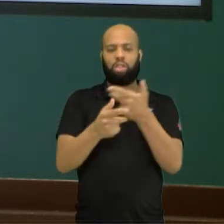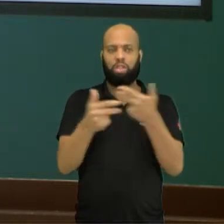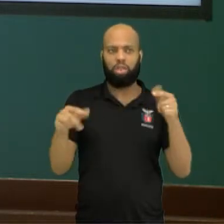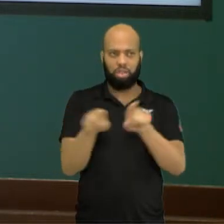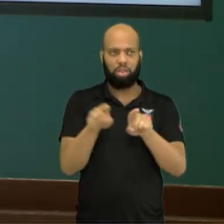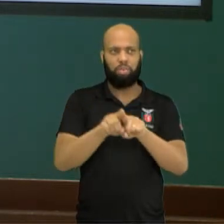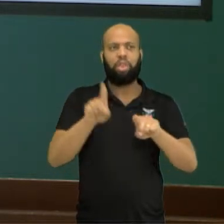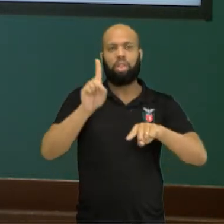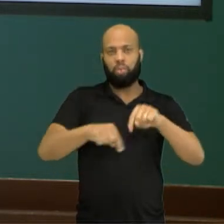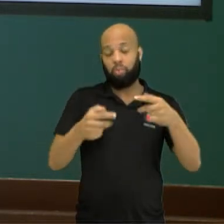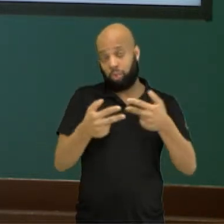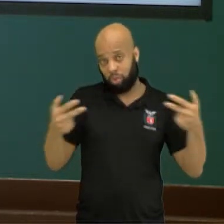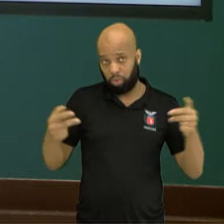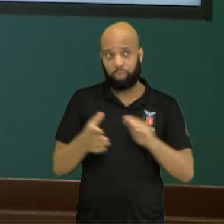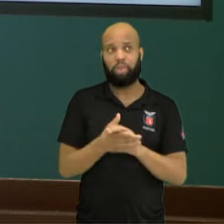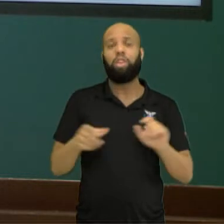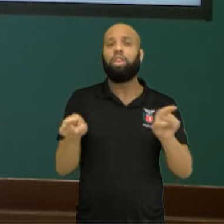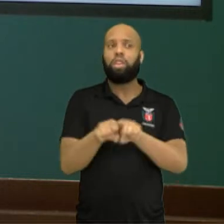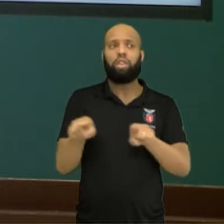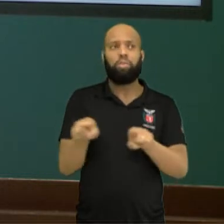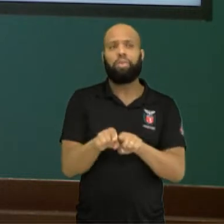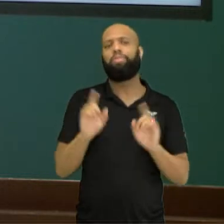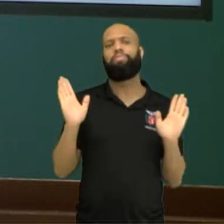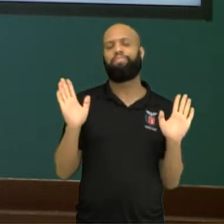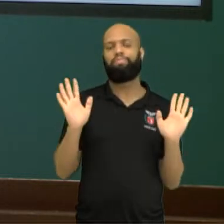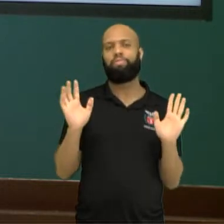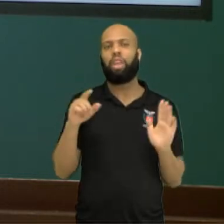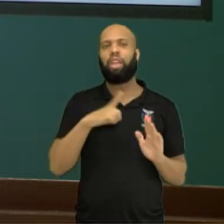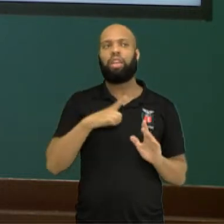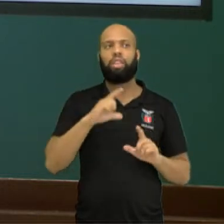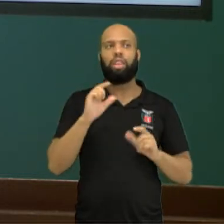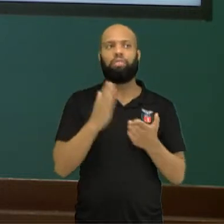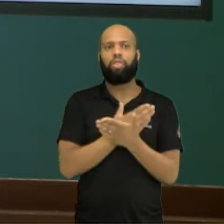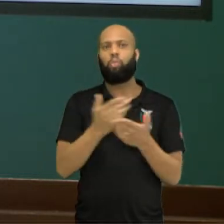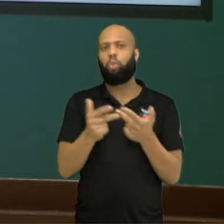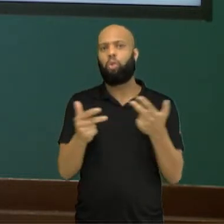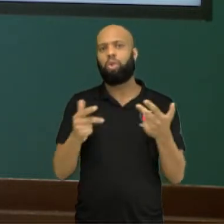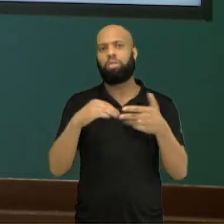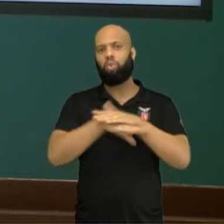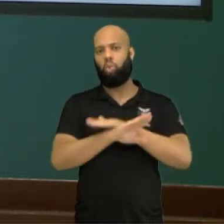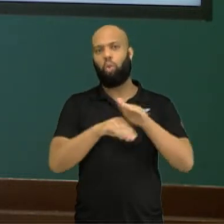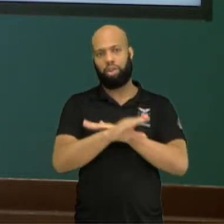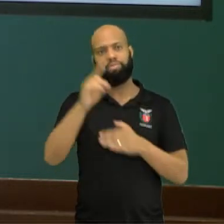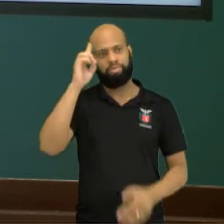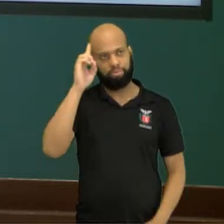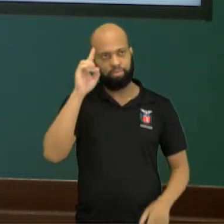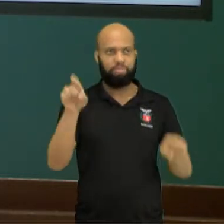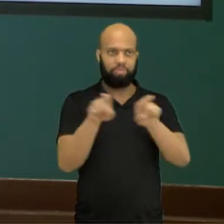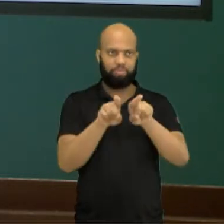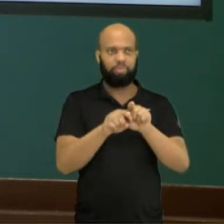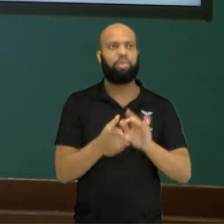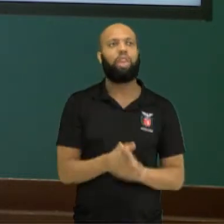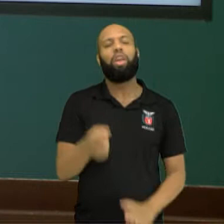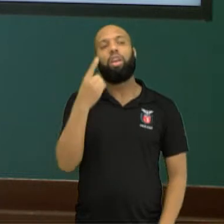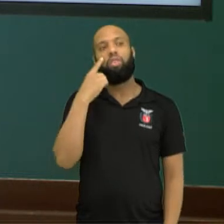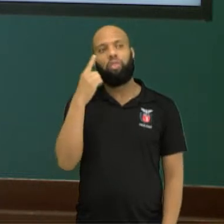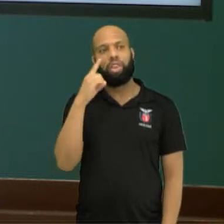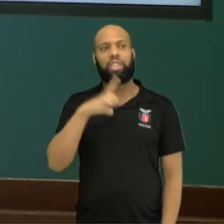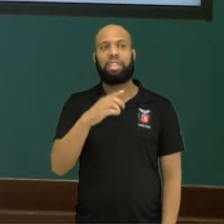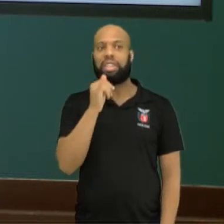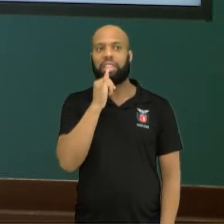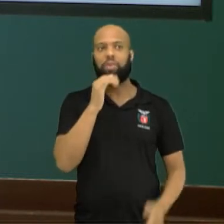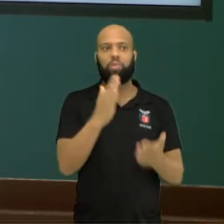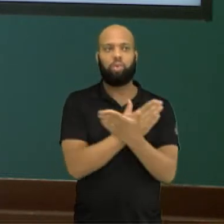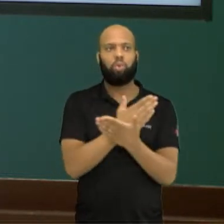de produtos e também de embalagens que a gente tem no nosso cotidiano, né? Aqui eu coloquei alguns exemplos,